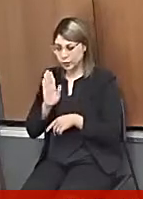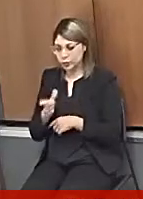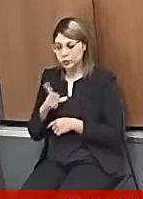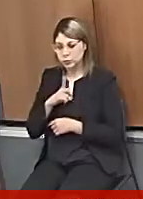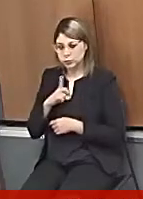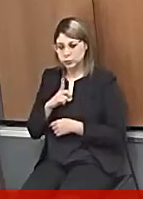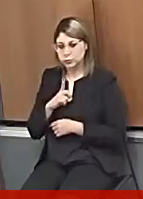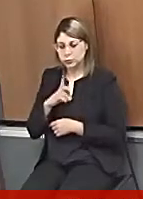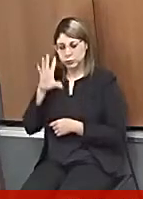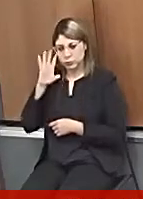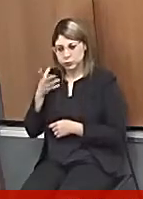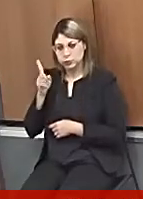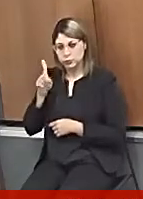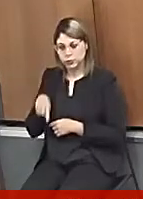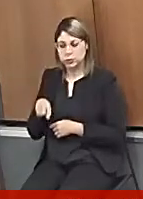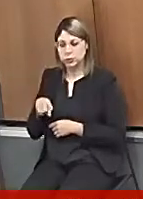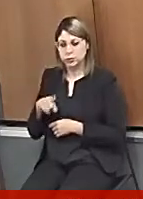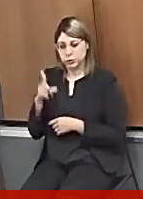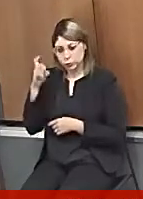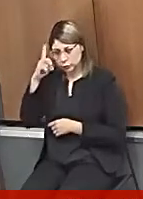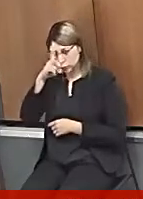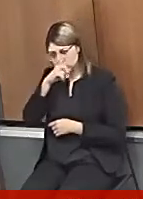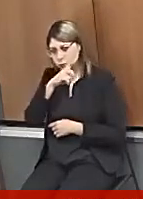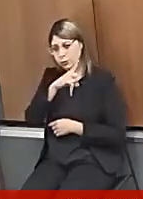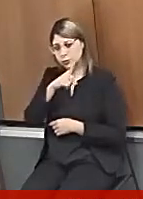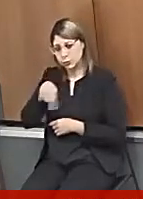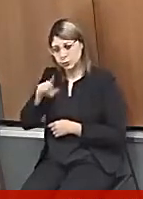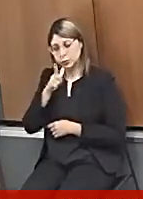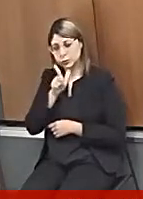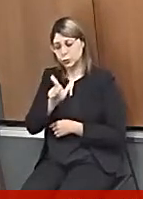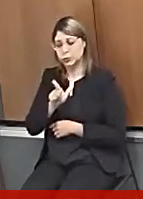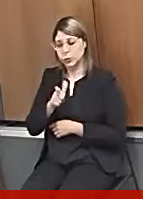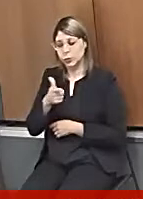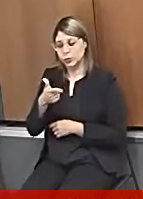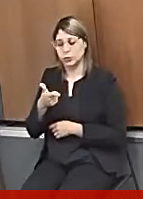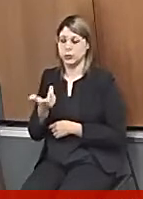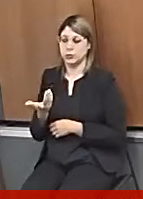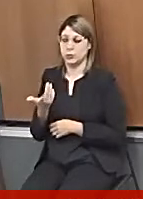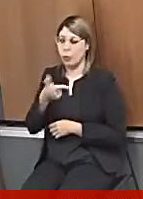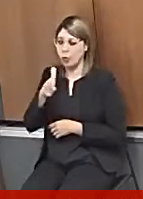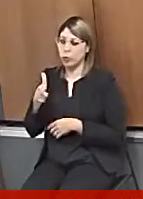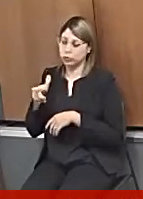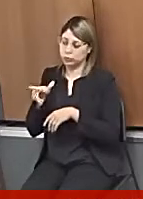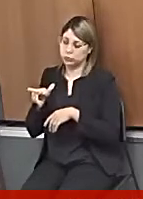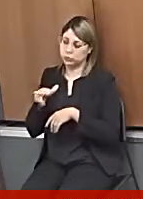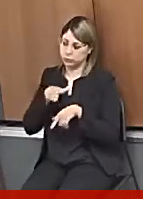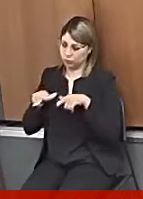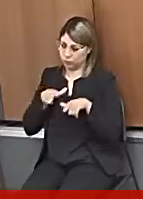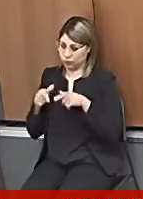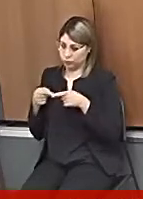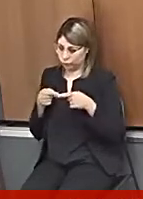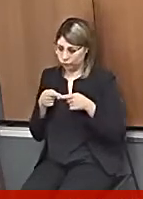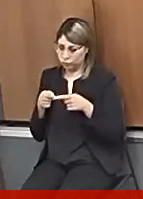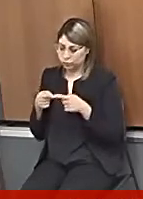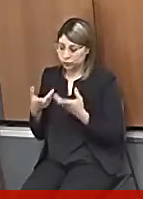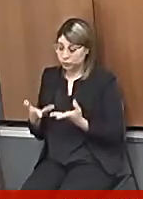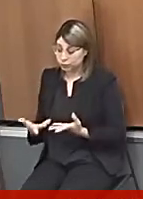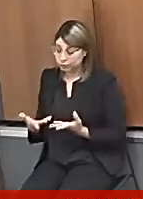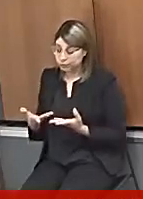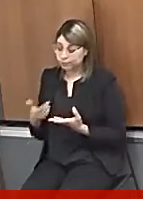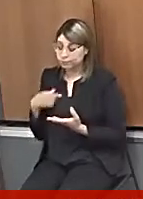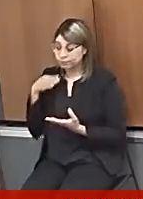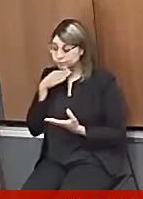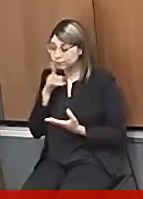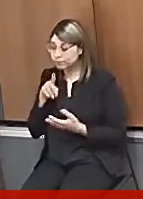até mesmo dificuldades para que eles pudessem buscar novas oportunidades então isso aí eu vejo que